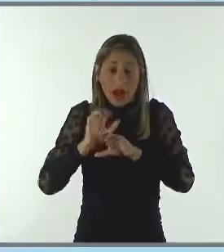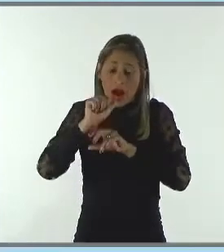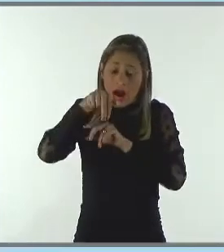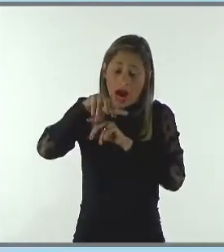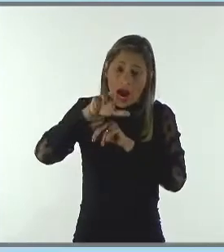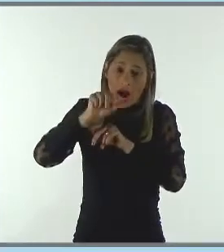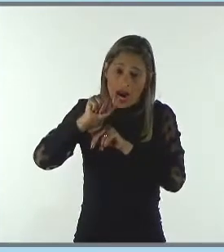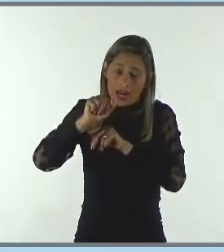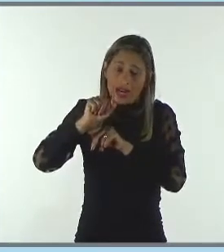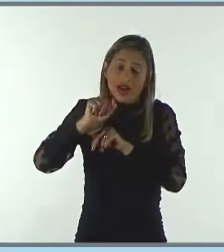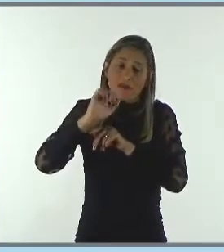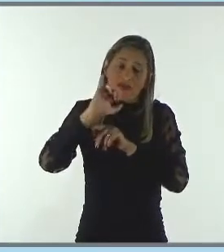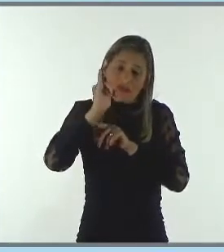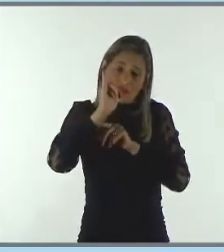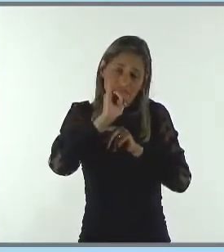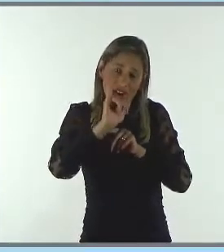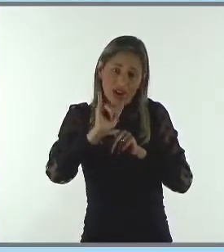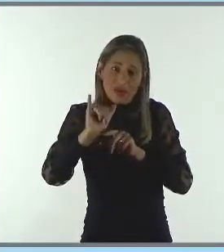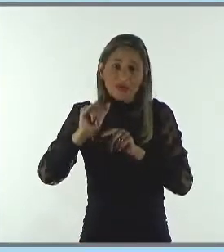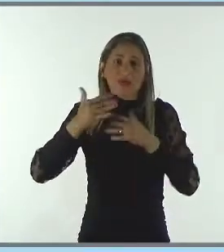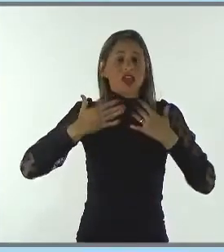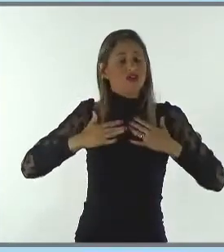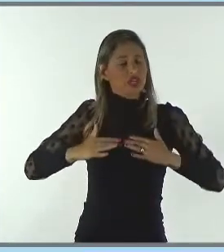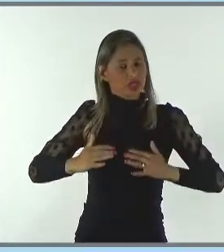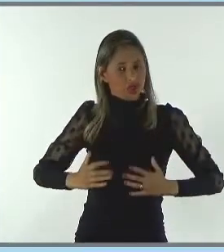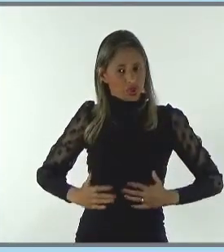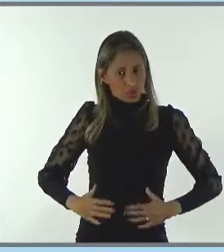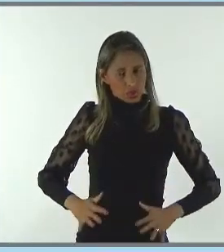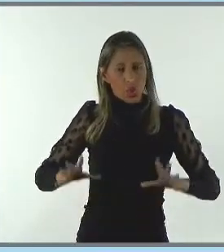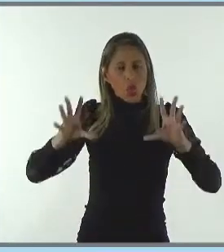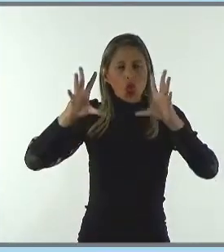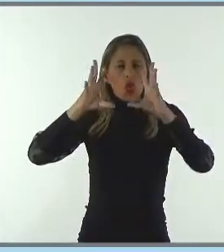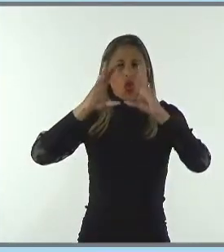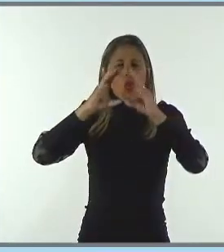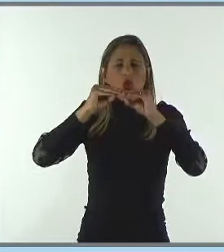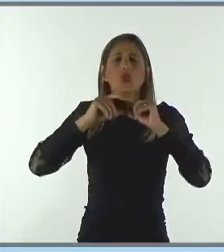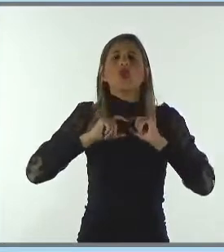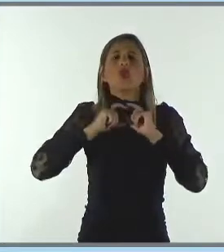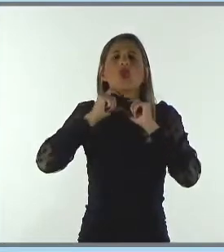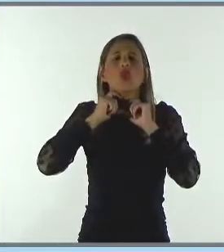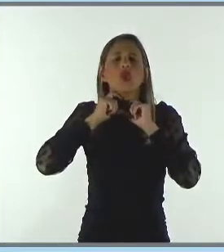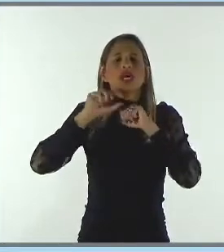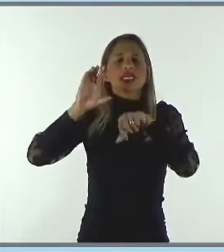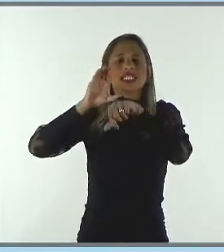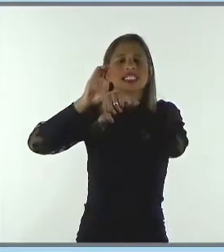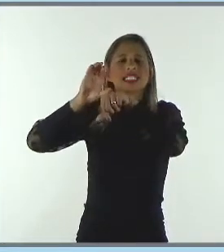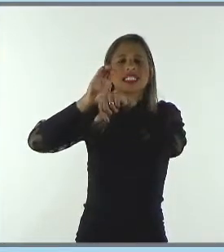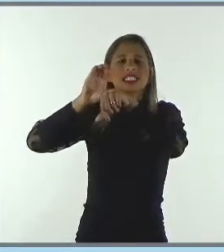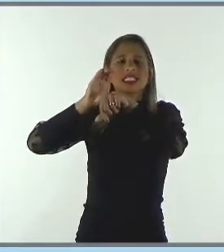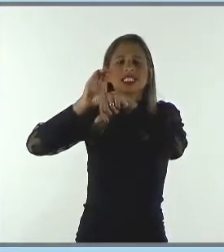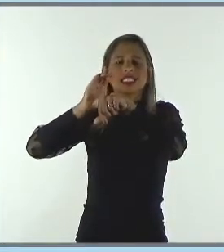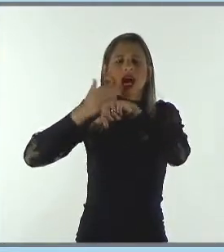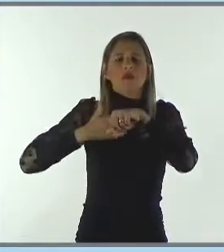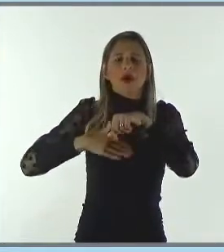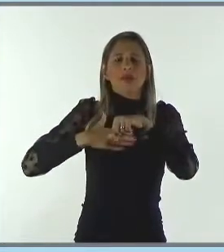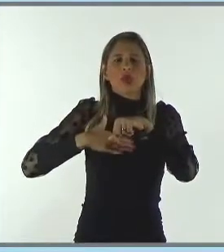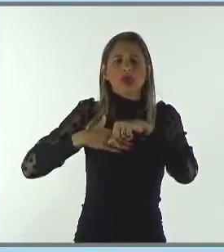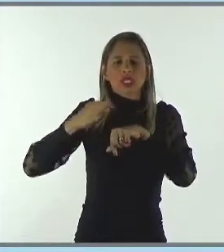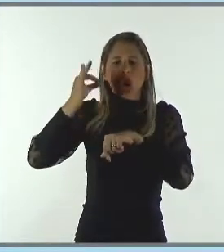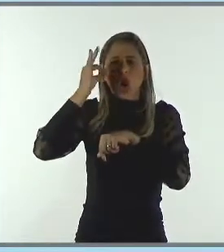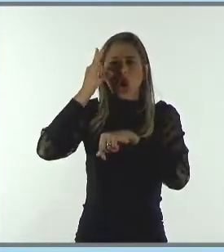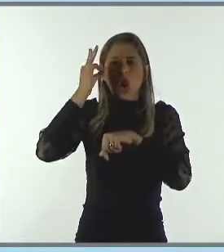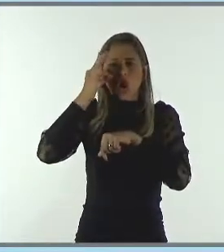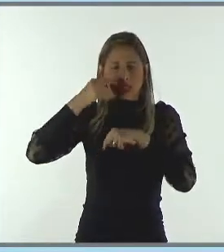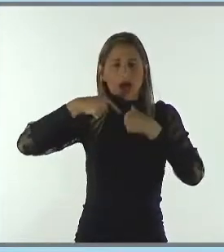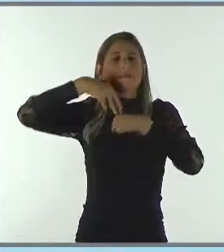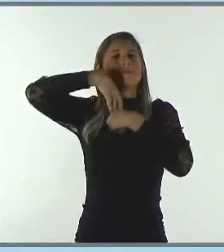meio centauro, né? Eu estou vestido uma blusa escura, com gola cinza, e uma camisa cor-de-rosa clara na parte de